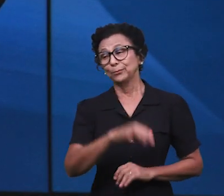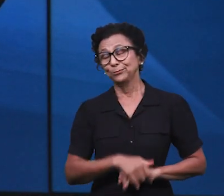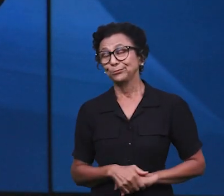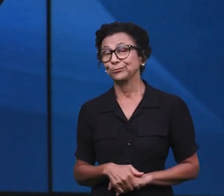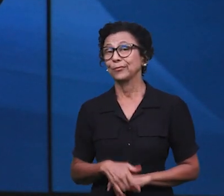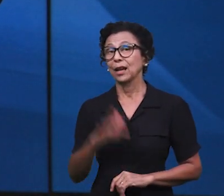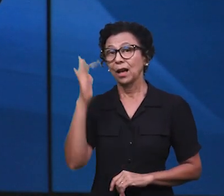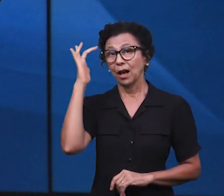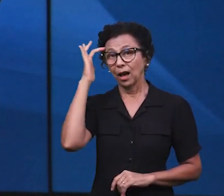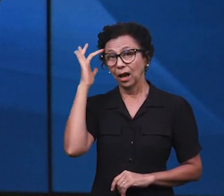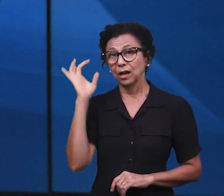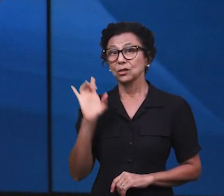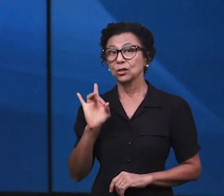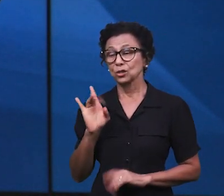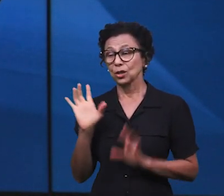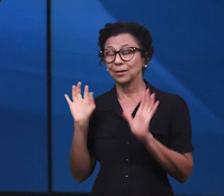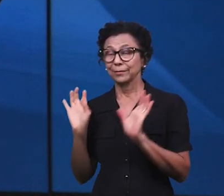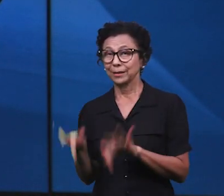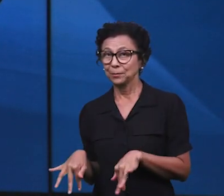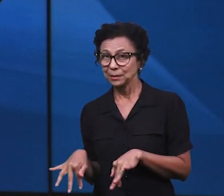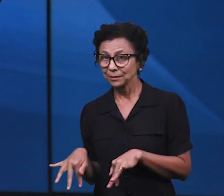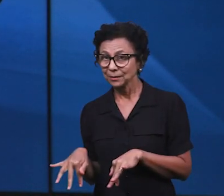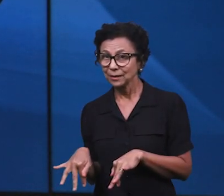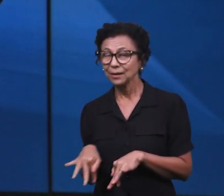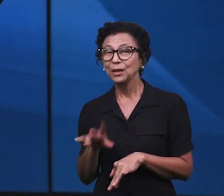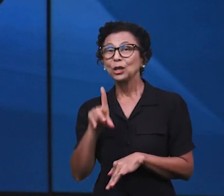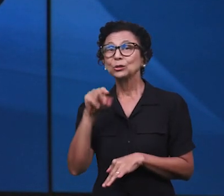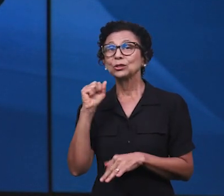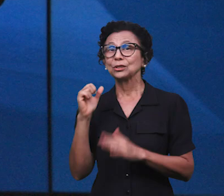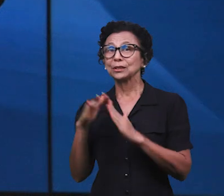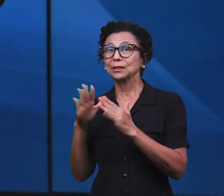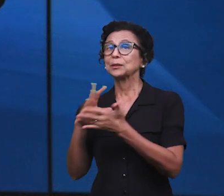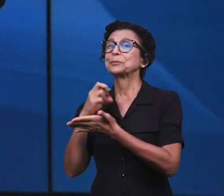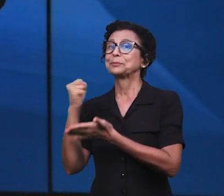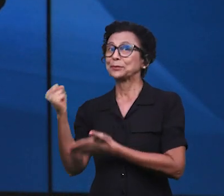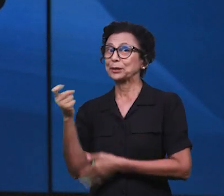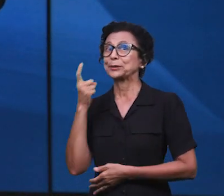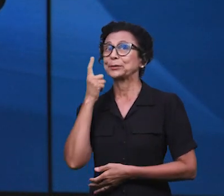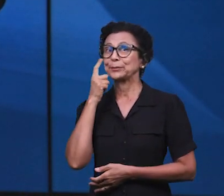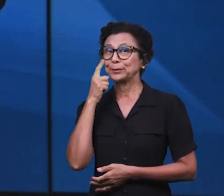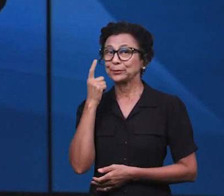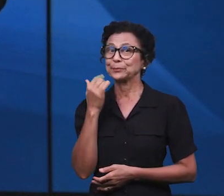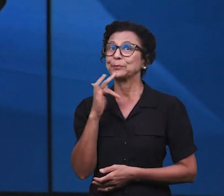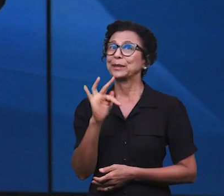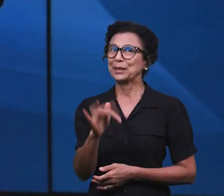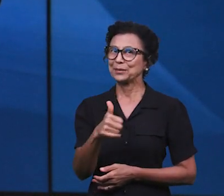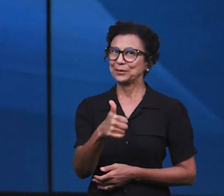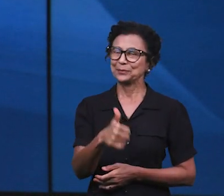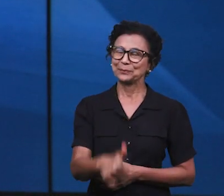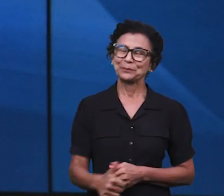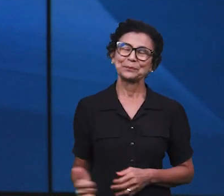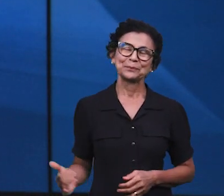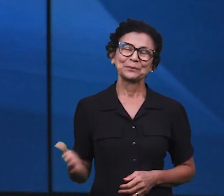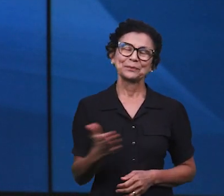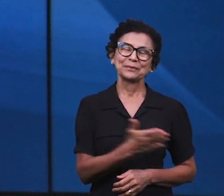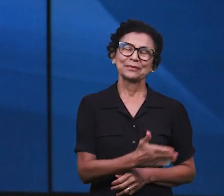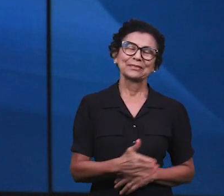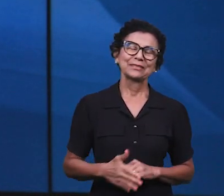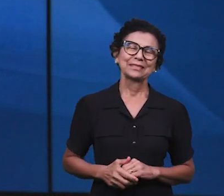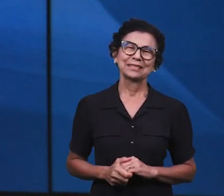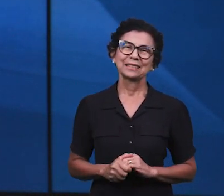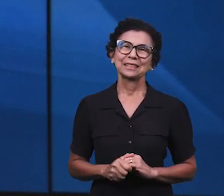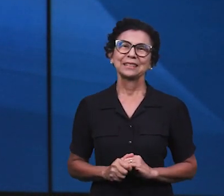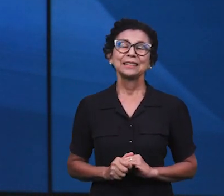nós só vamos terminar esse assunto, esse tema, o dia que a igreja for arrebatada, viu? Isso será em breve. Muito bem, mas nós